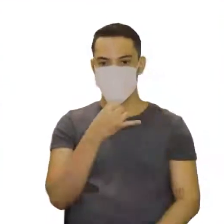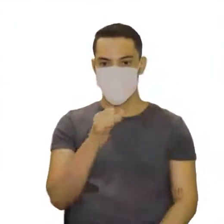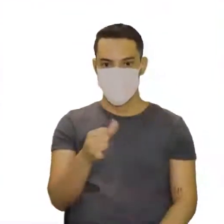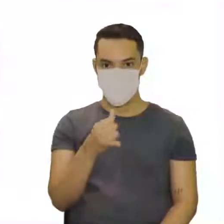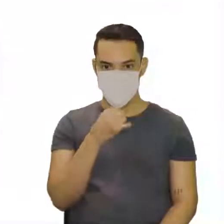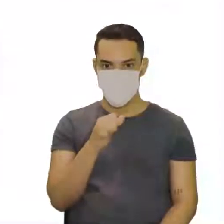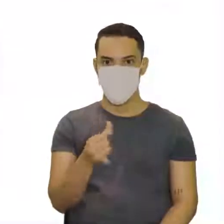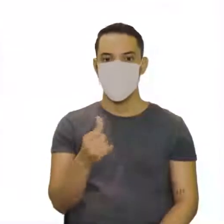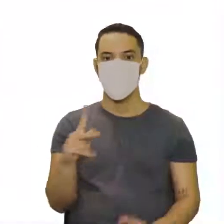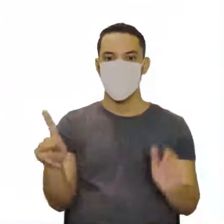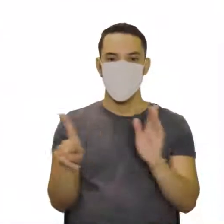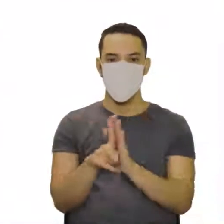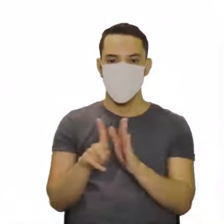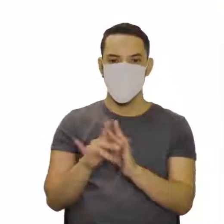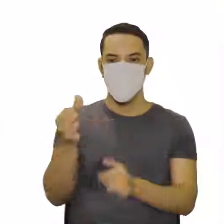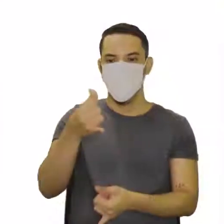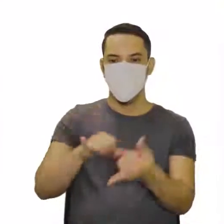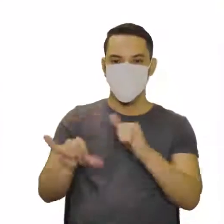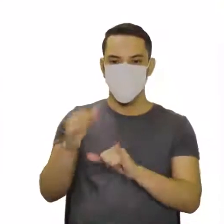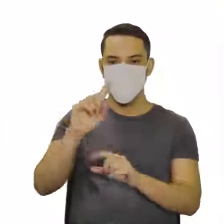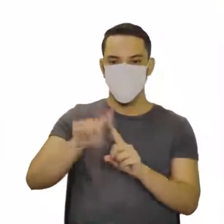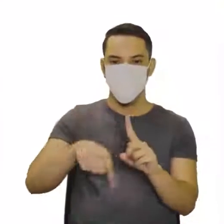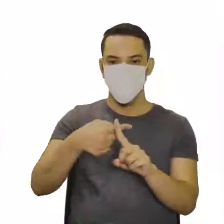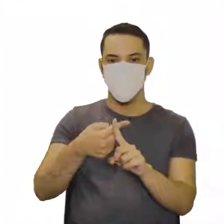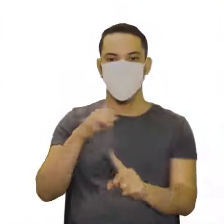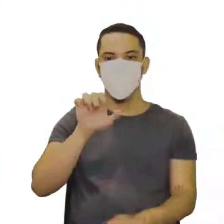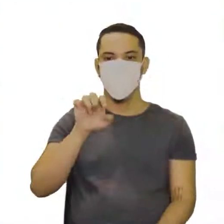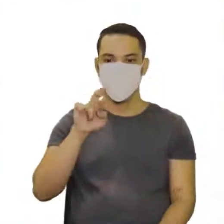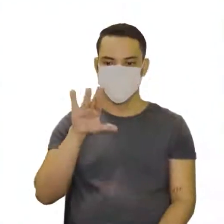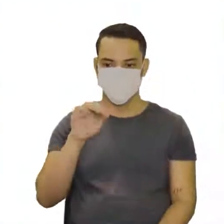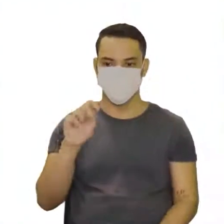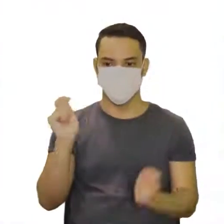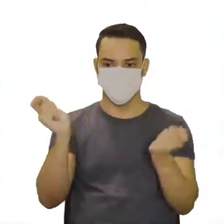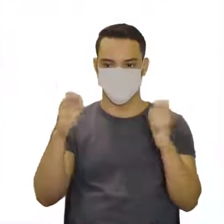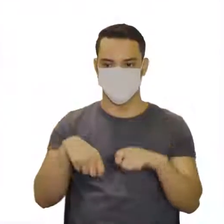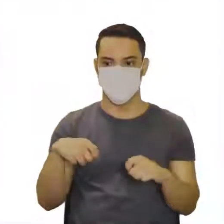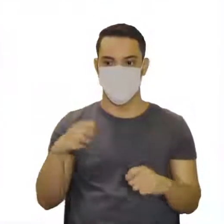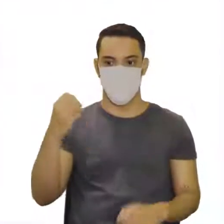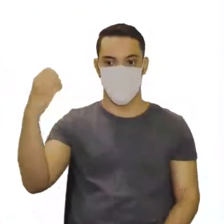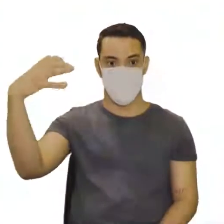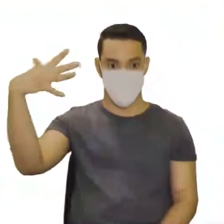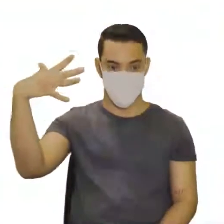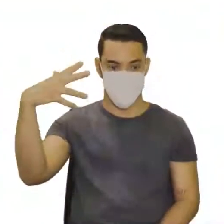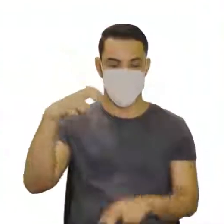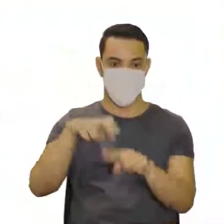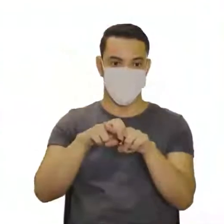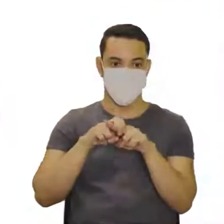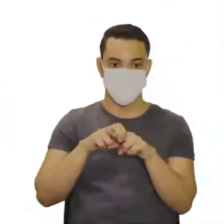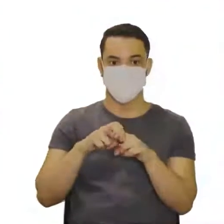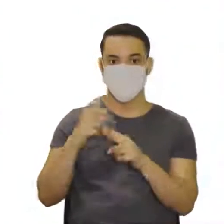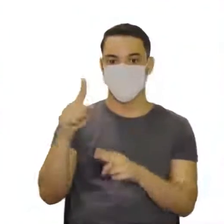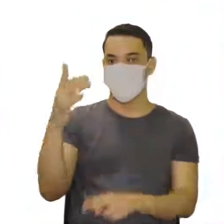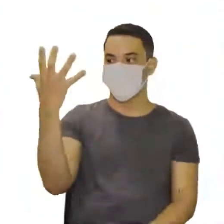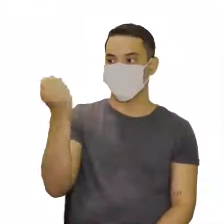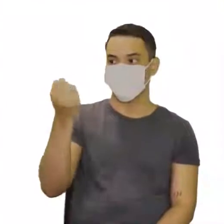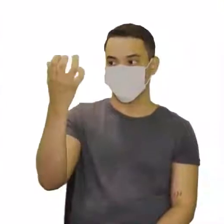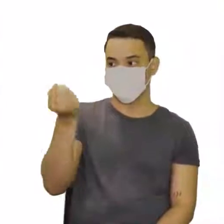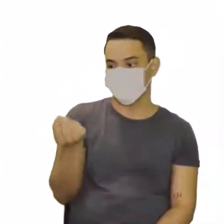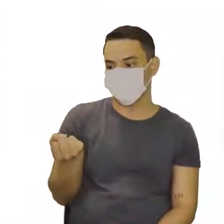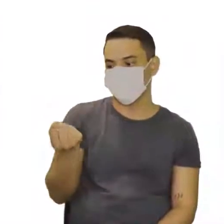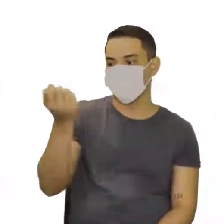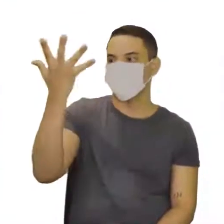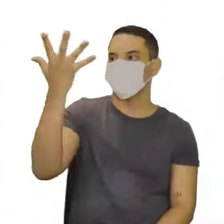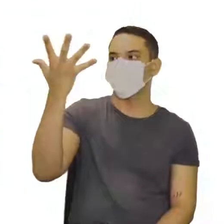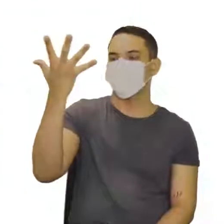energia elétrica, que vai ser necessária para acender a nossa lâmpada. E a lâmpada, como ela é um receptor, ela vai pegar essa